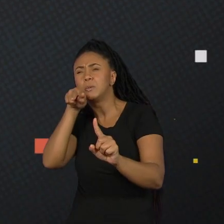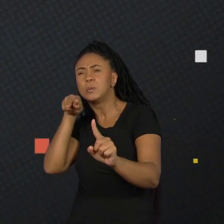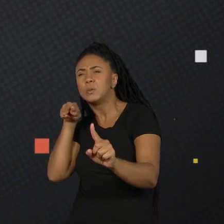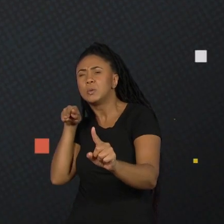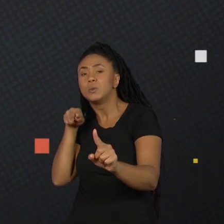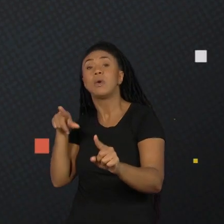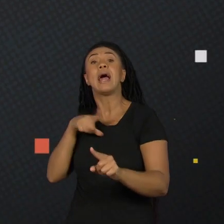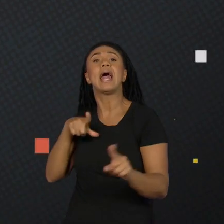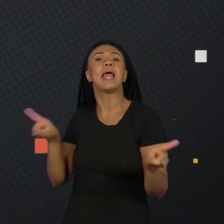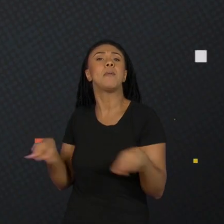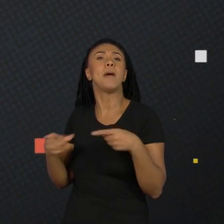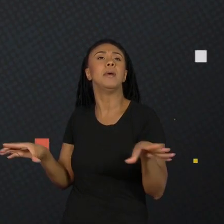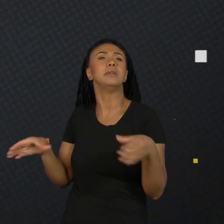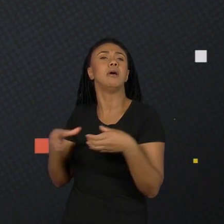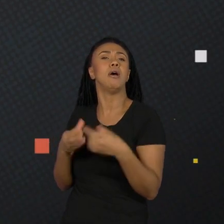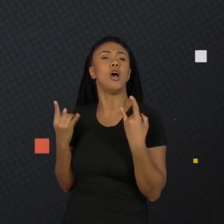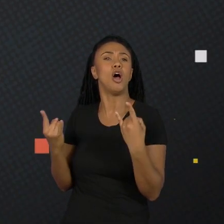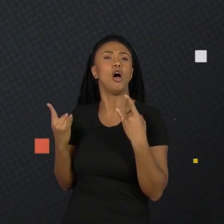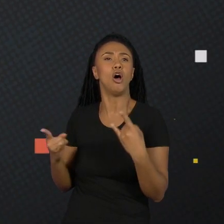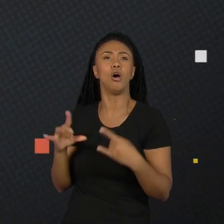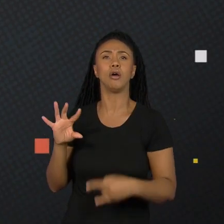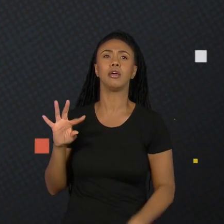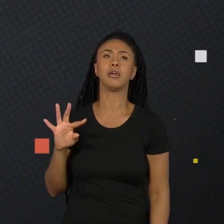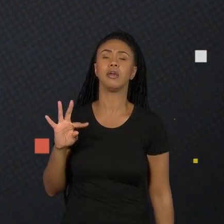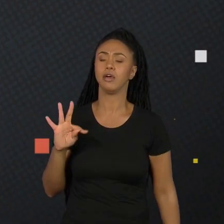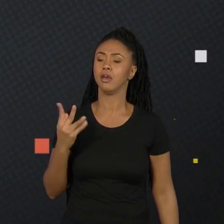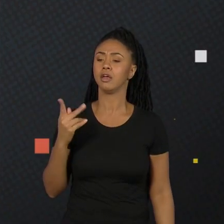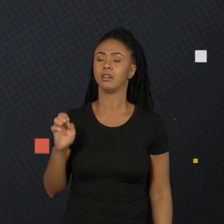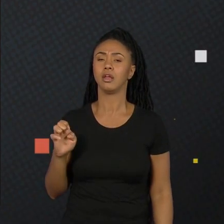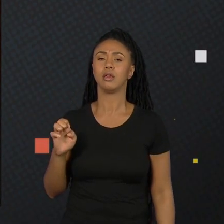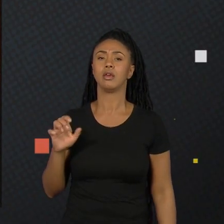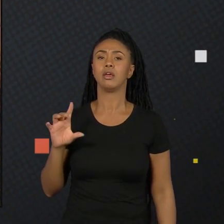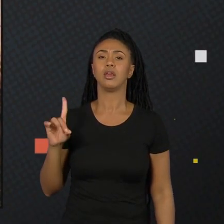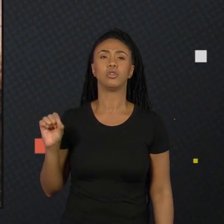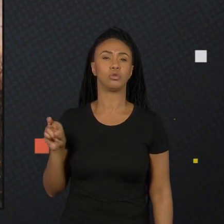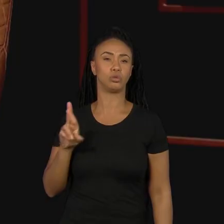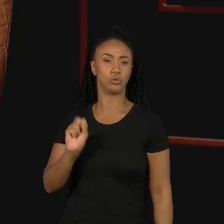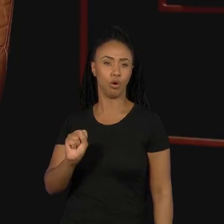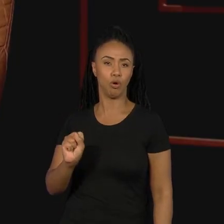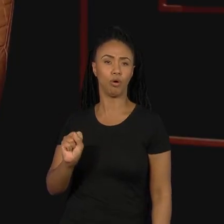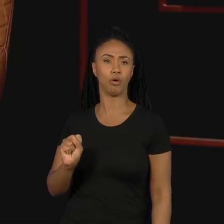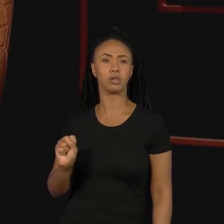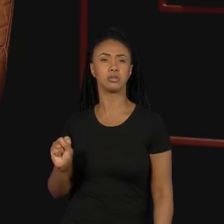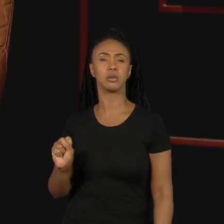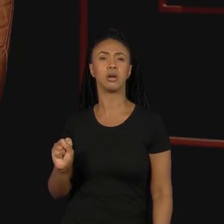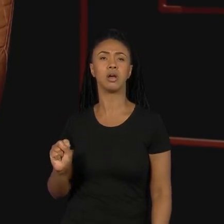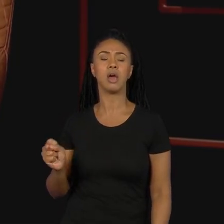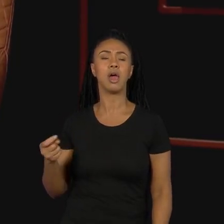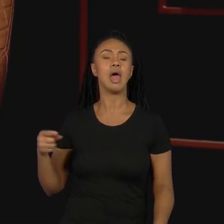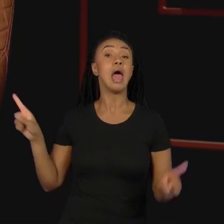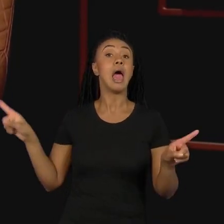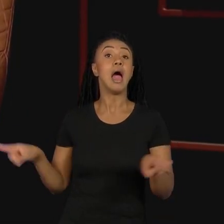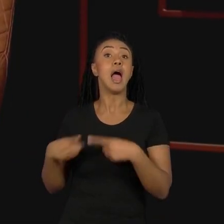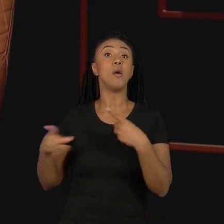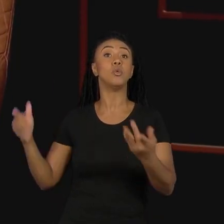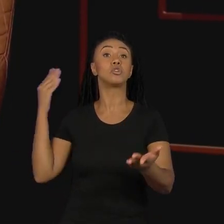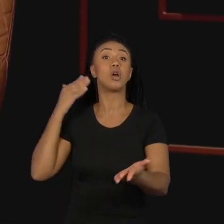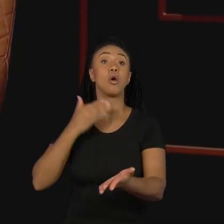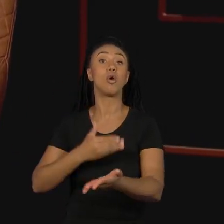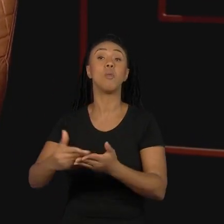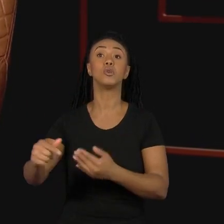The Doors. Eu estava com sono, saí para dormir entre duas tendas e quando acordo eu ouço